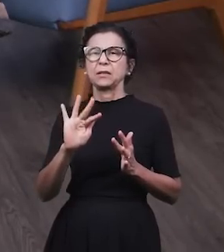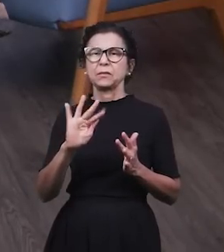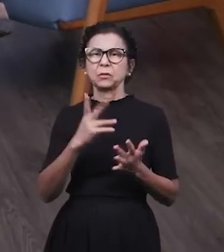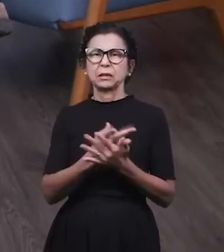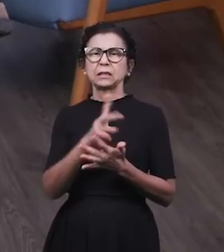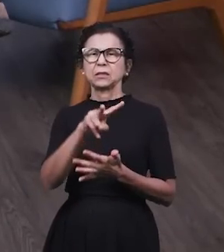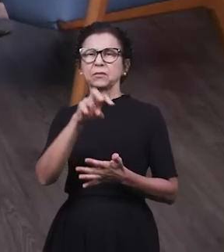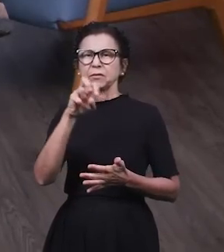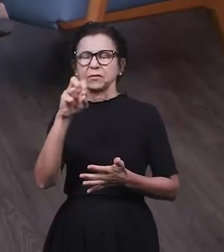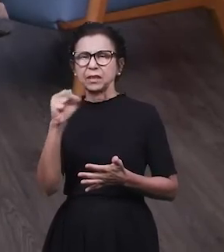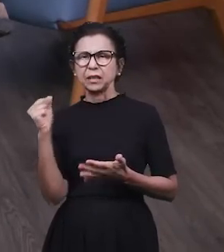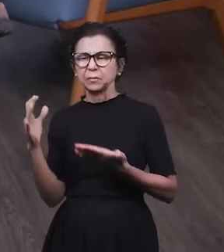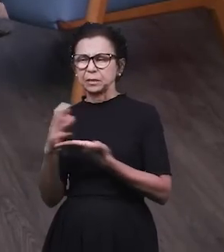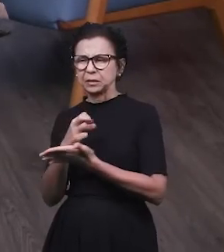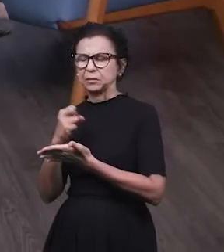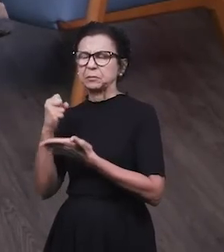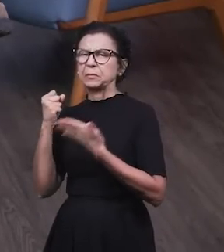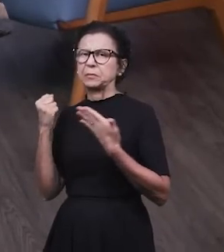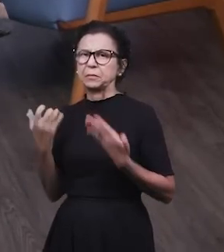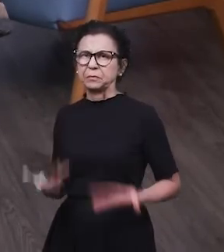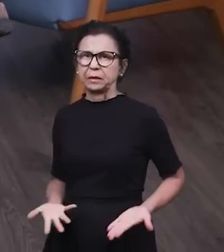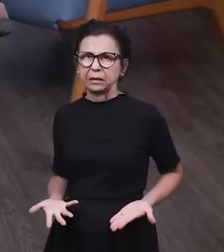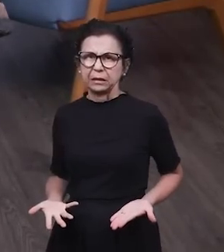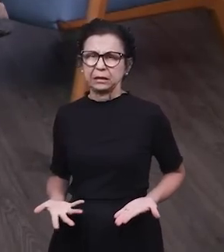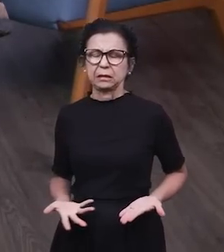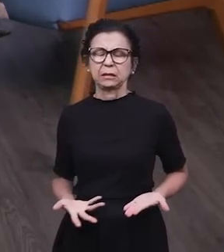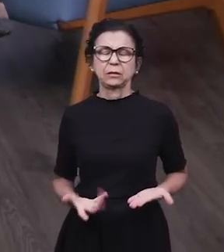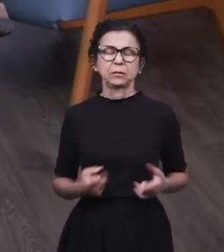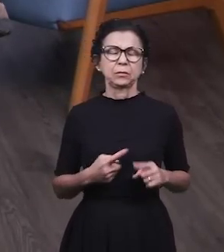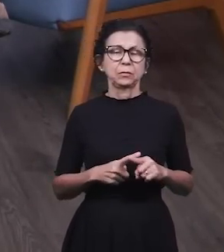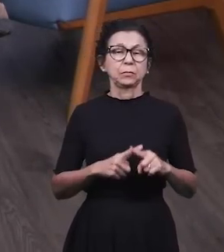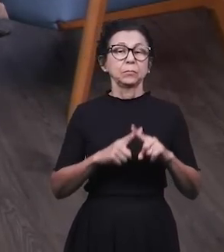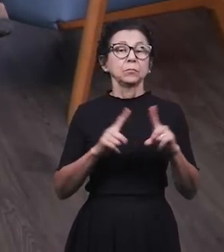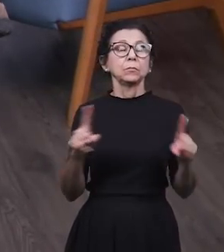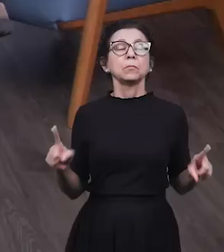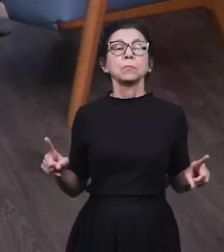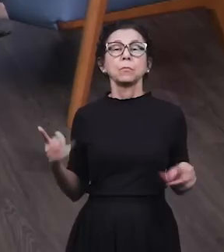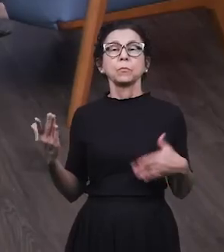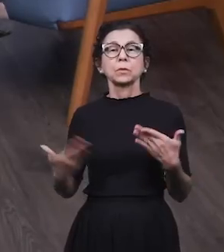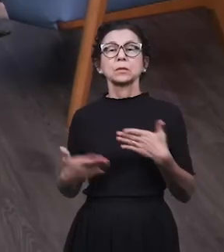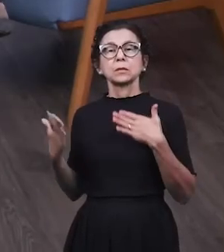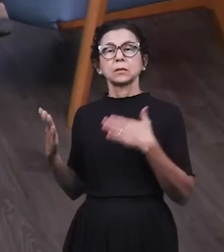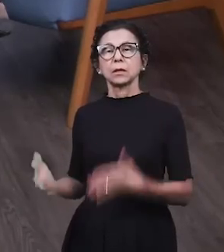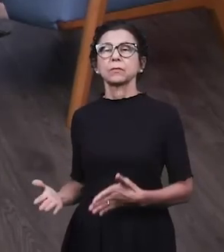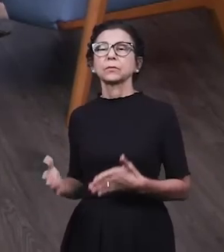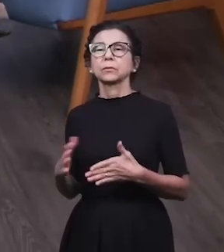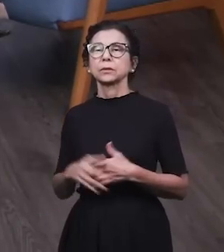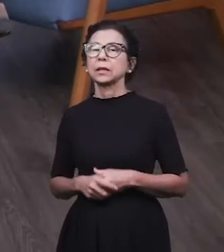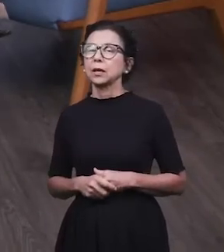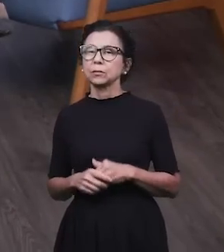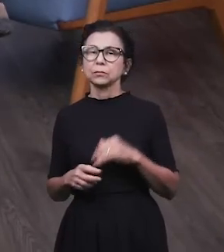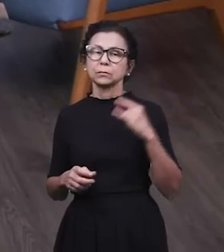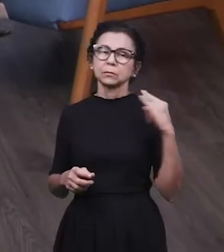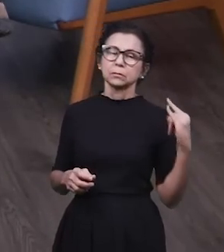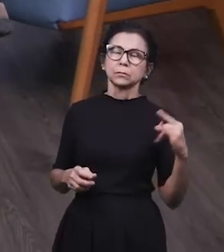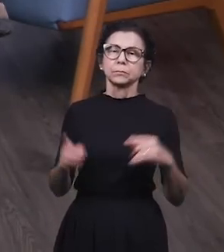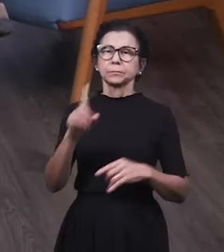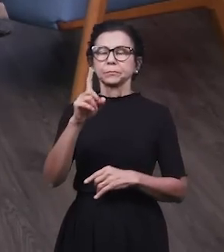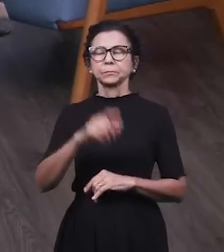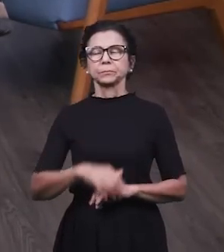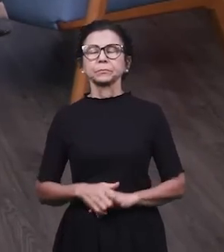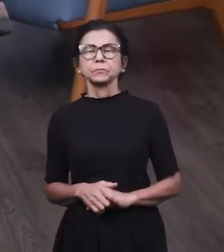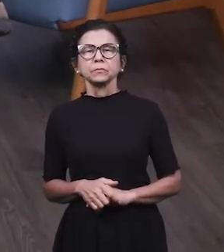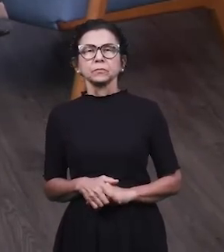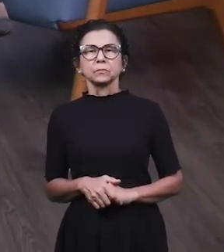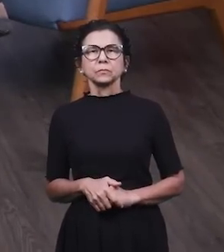levantam, mas o fiel, ele não se deixa convencer e dobrar por esse tipo de voz.